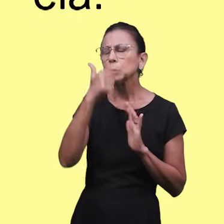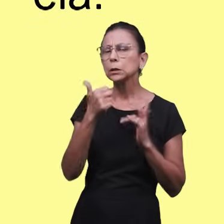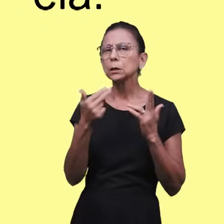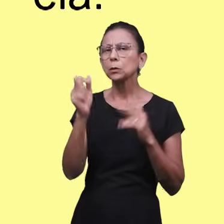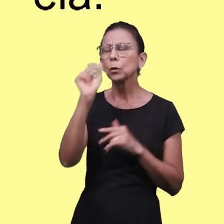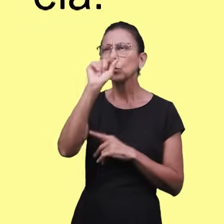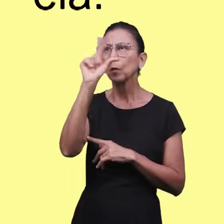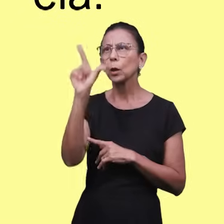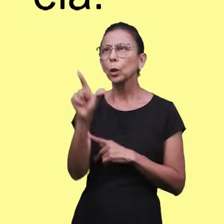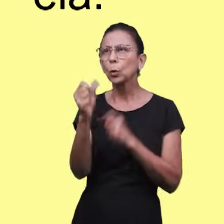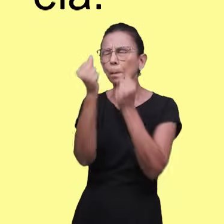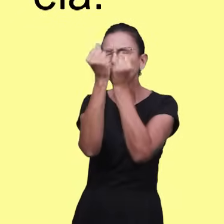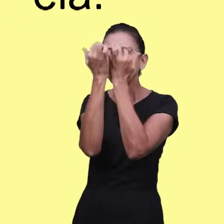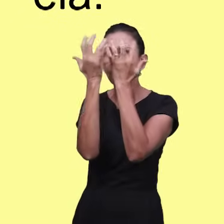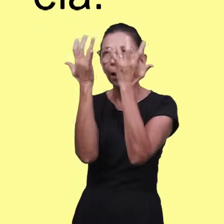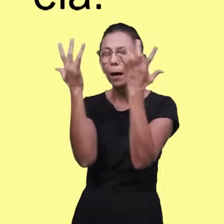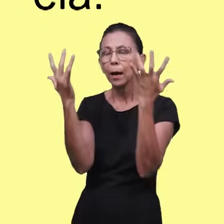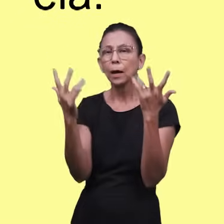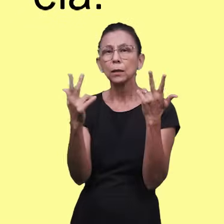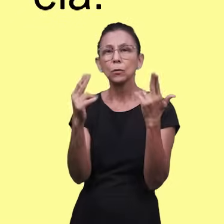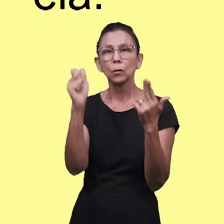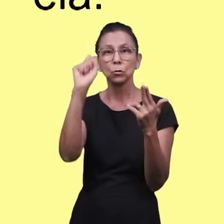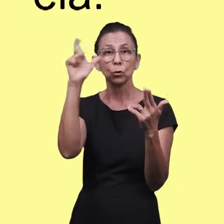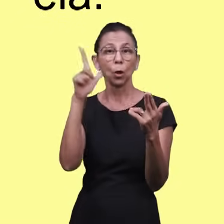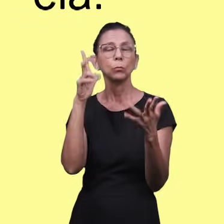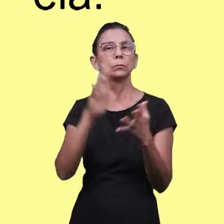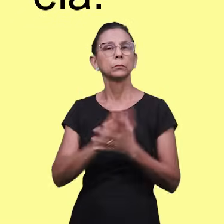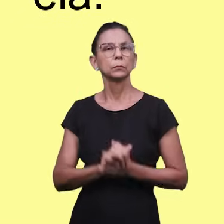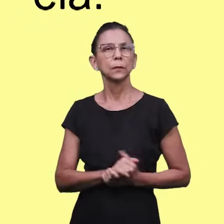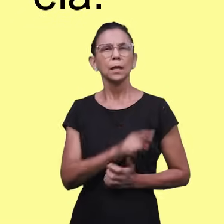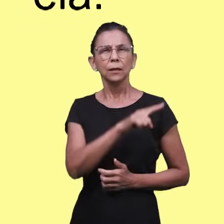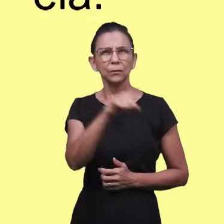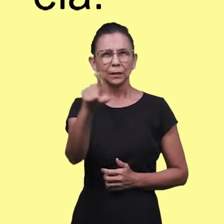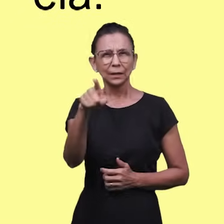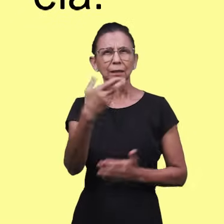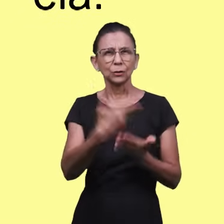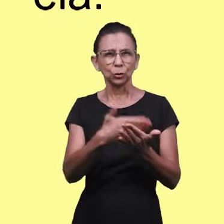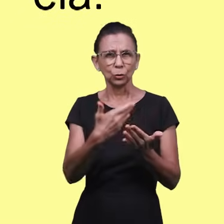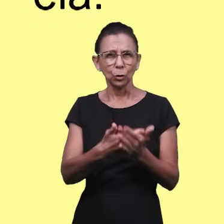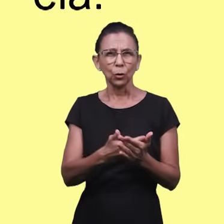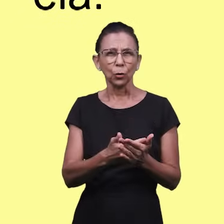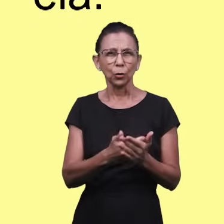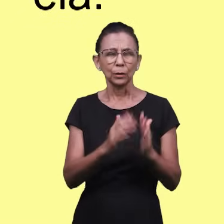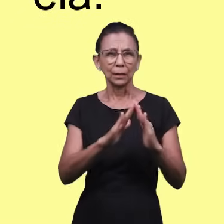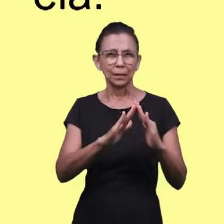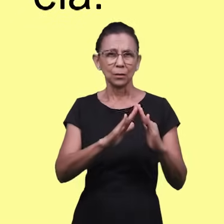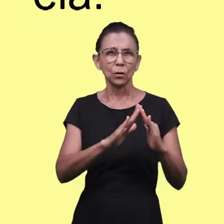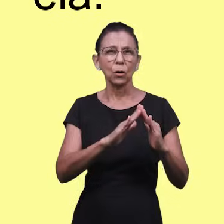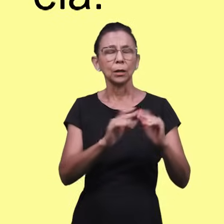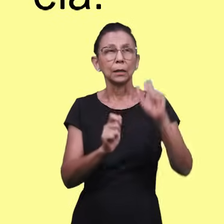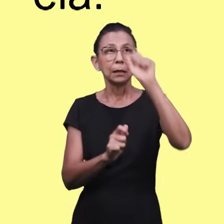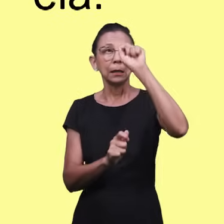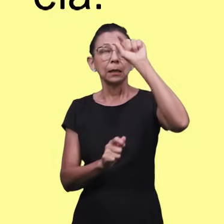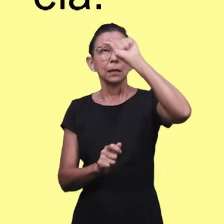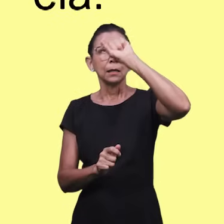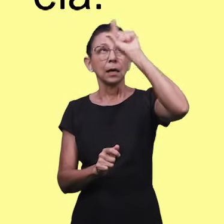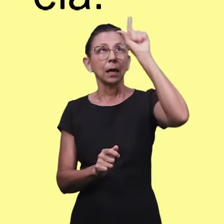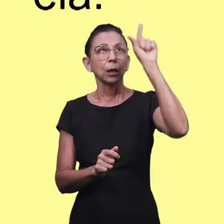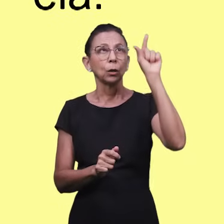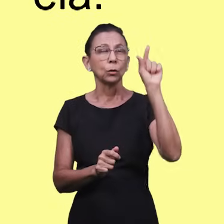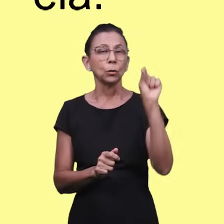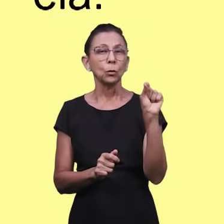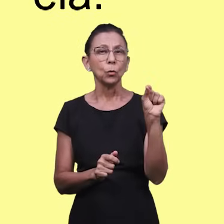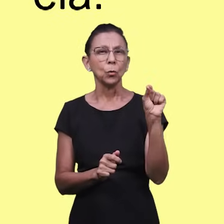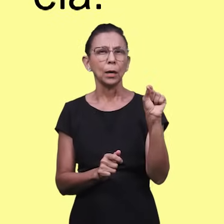a maioria de vocês já estudou na escola que a lua, ela não tem luz própria, mas ela reflete o brilho